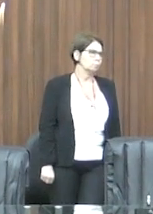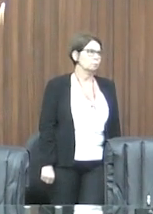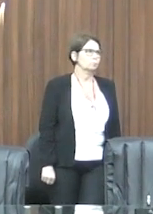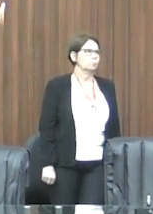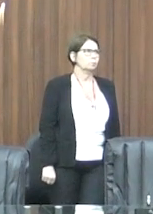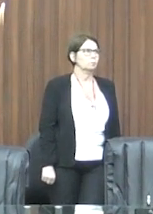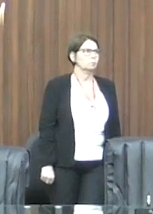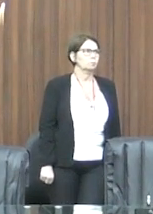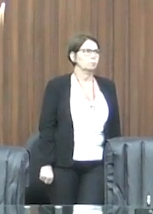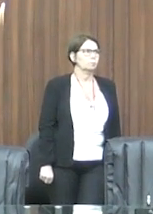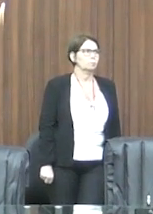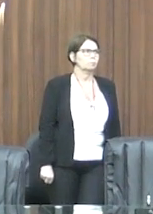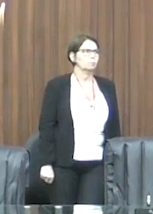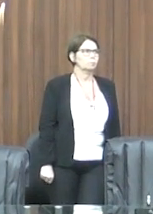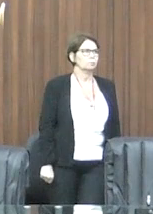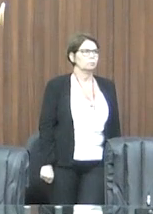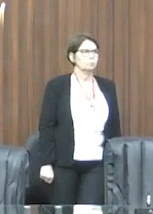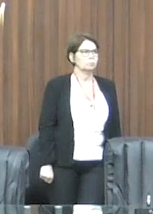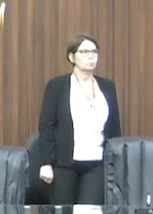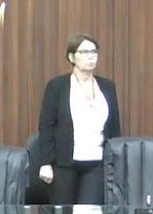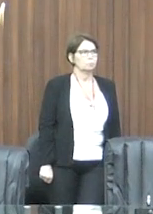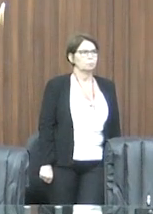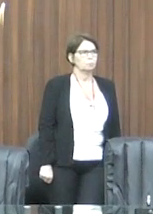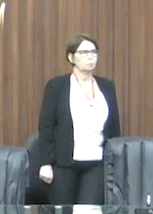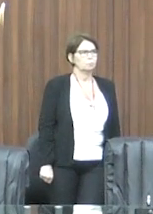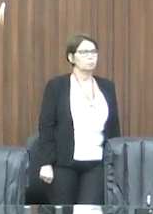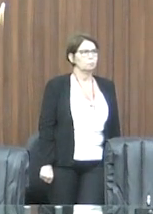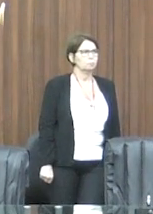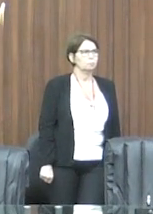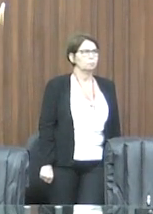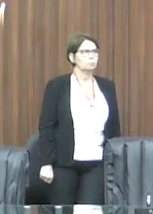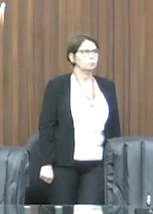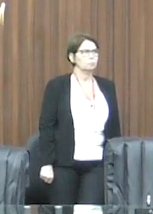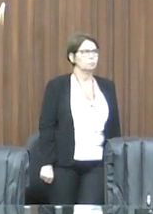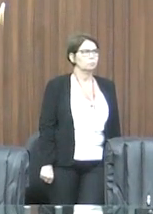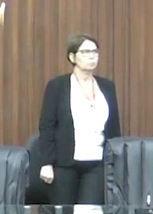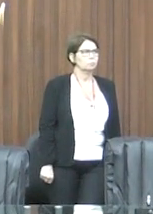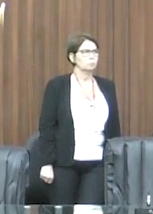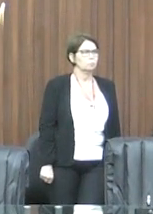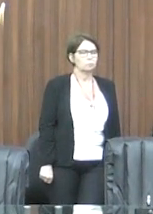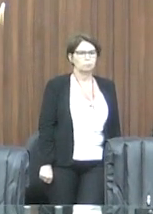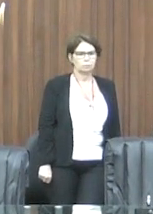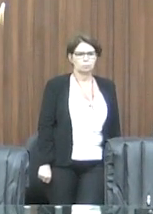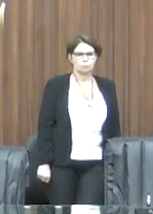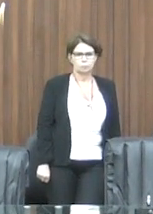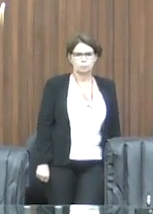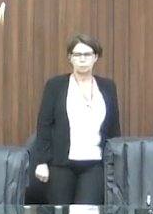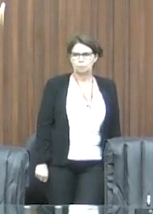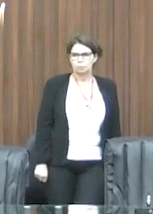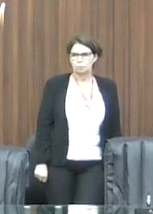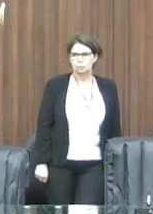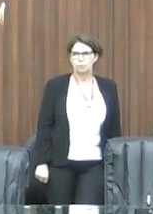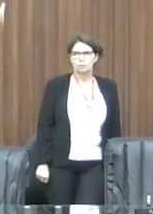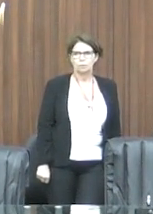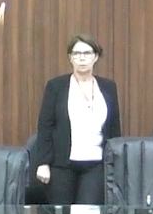A Assembleia está mais próxima de você. As principais matérias do dia a dia estão no Momento